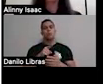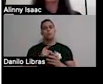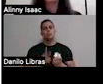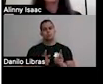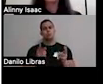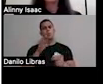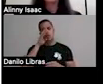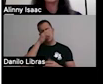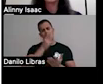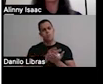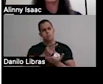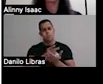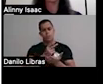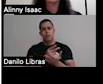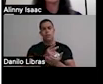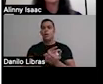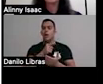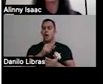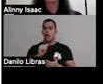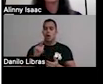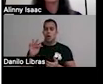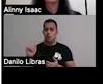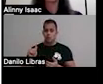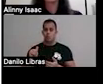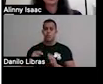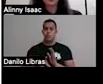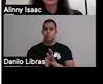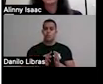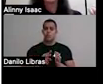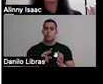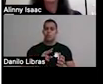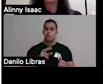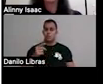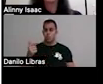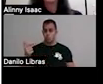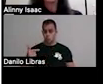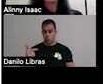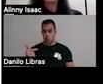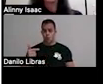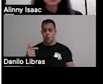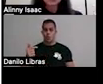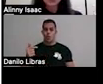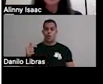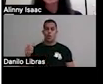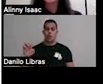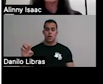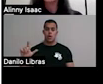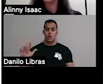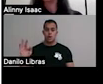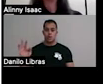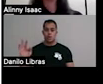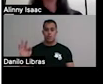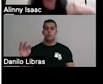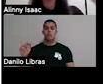da fosforilação dessa subunidade alfa do fator de iniciação da tradução eucariótica 2, o EF2, e a parada da